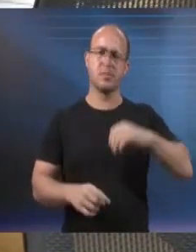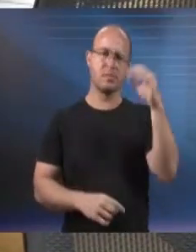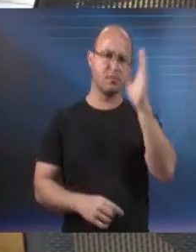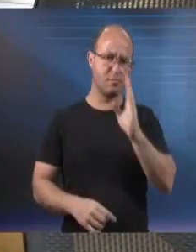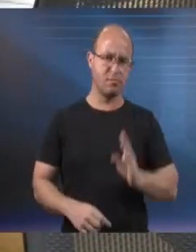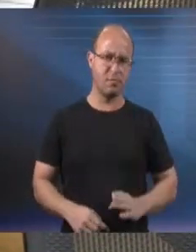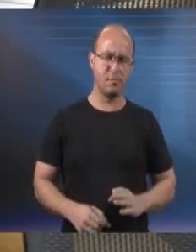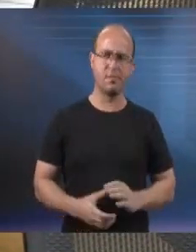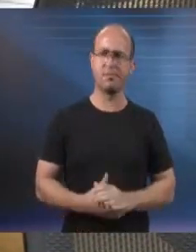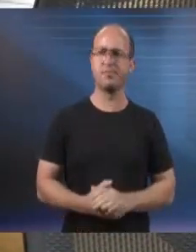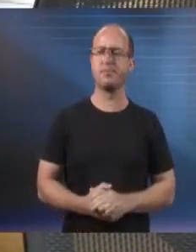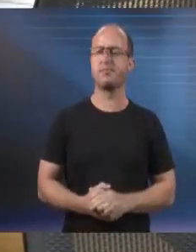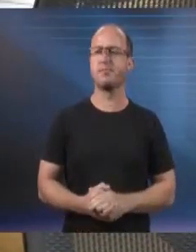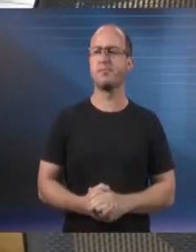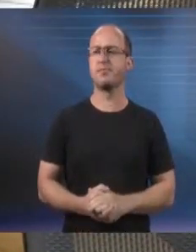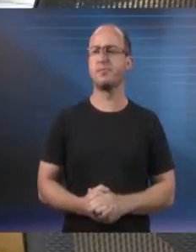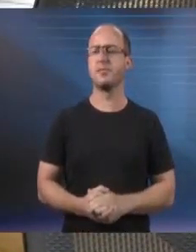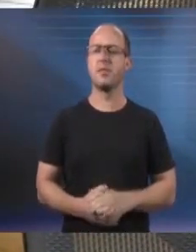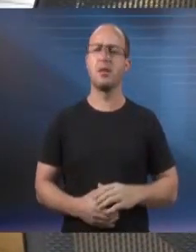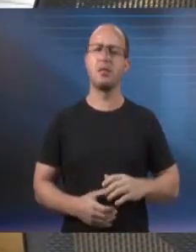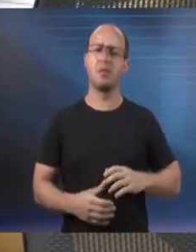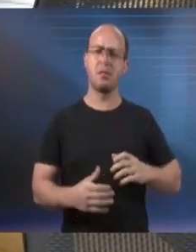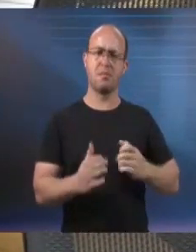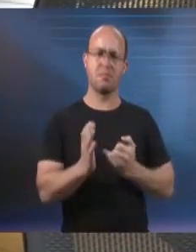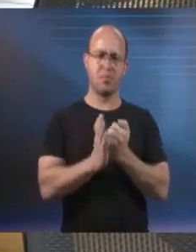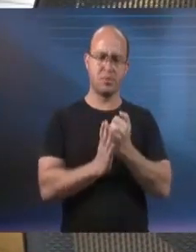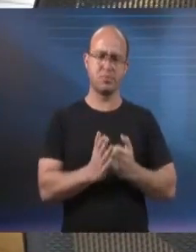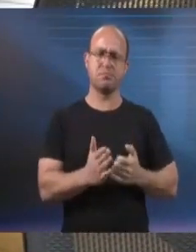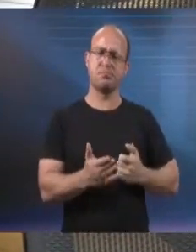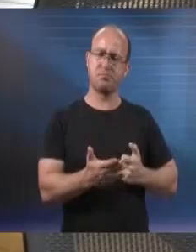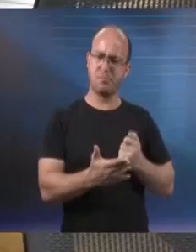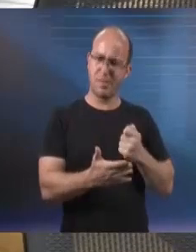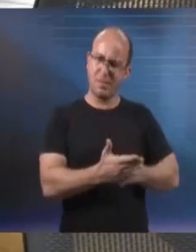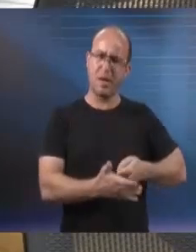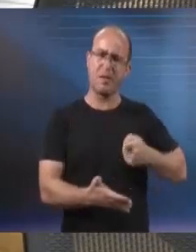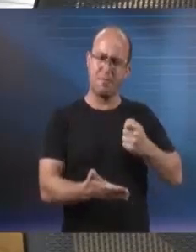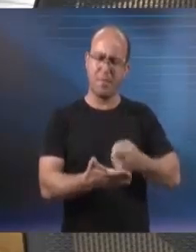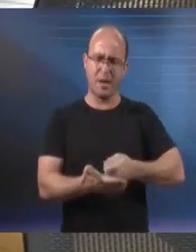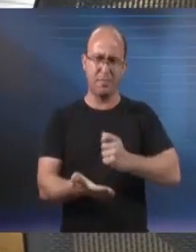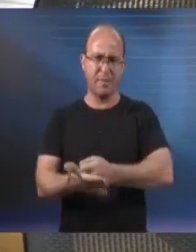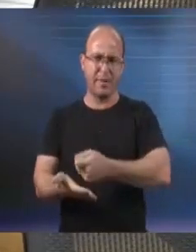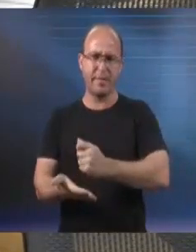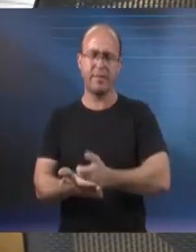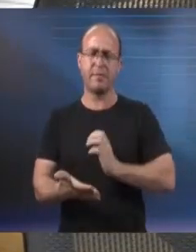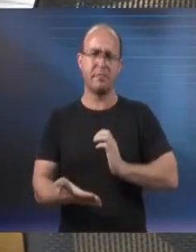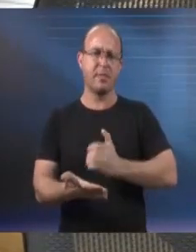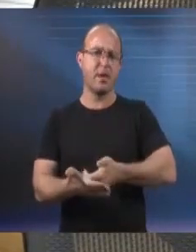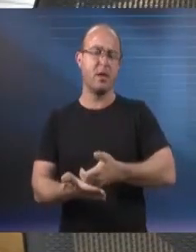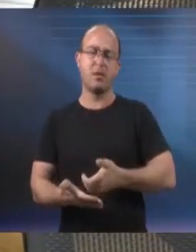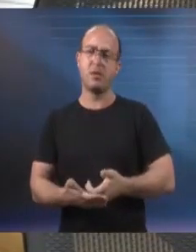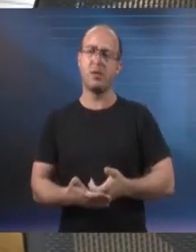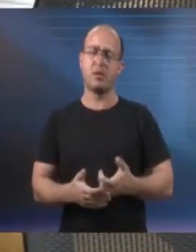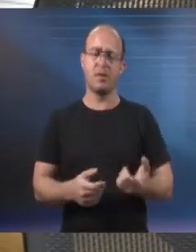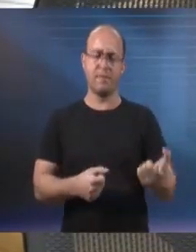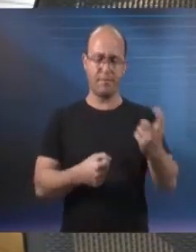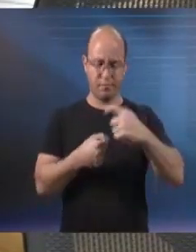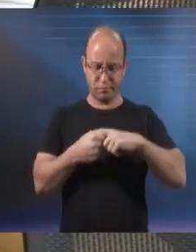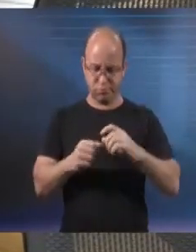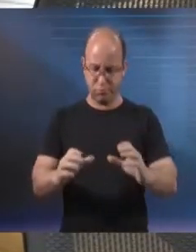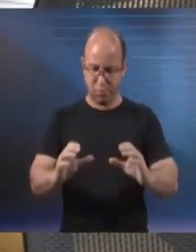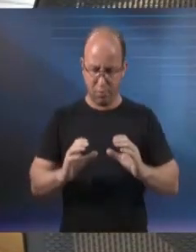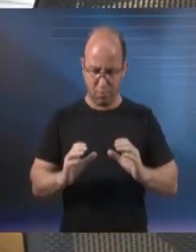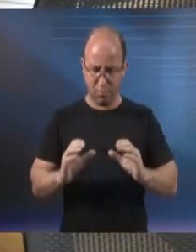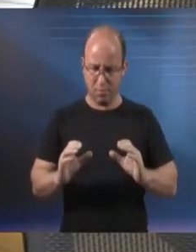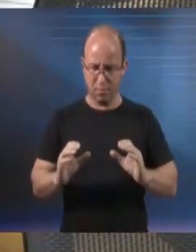brasileira, com tanta cobrança de imposto. E não tem nenhum resultado de retorno,